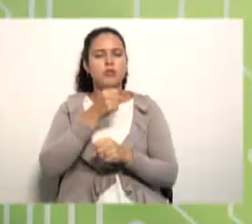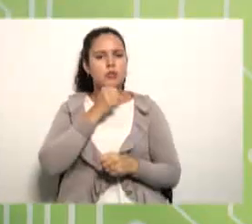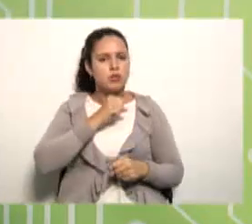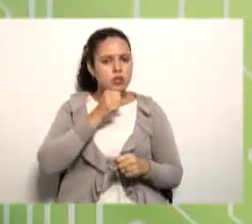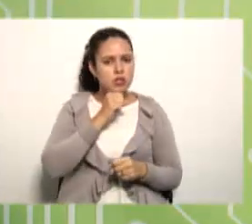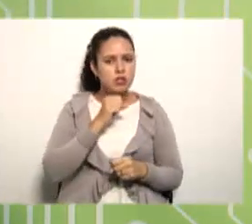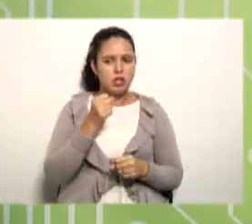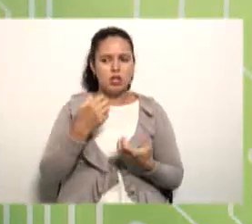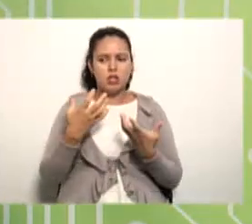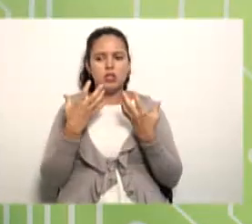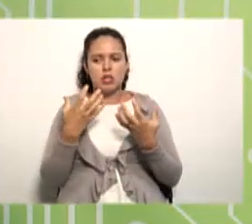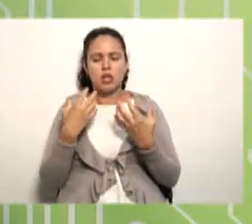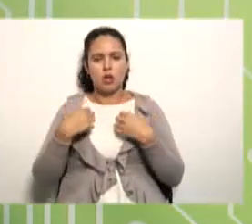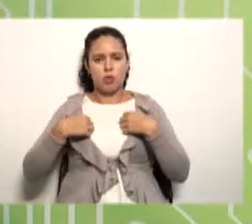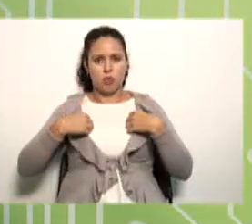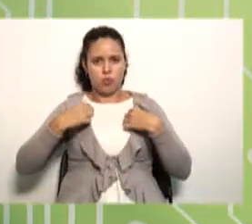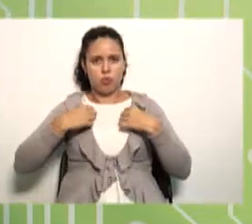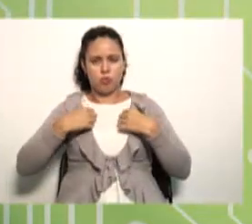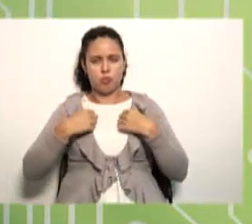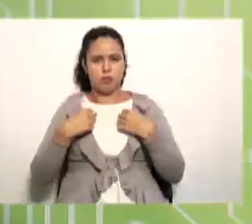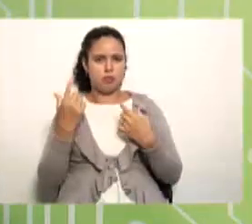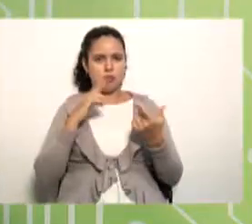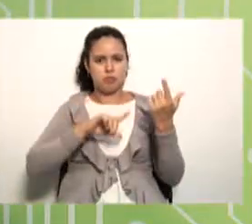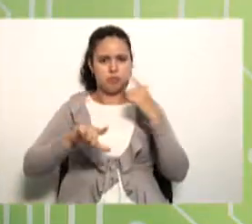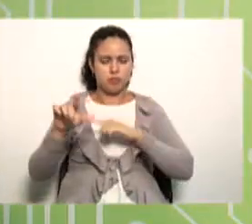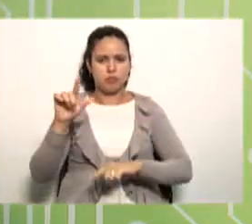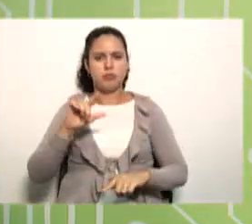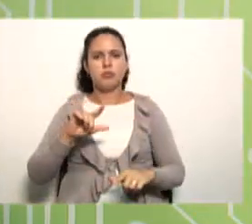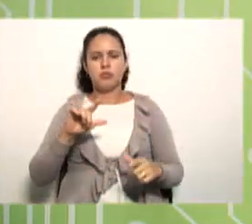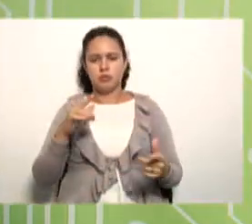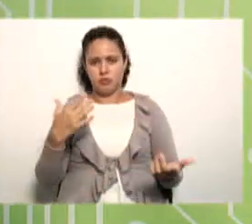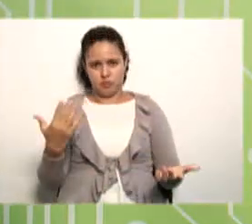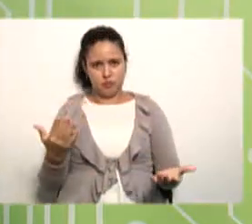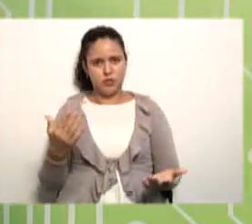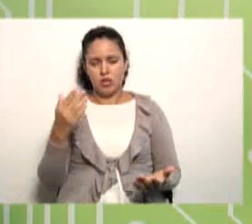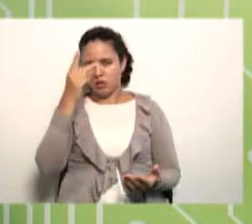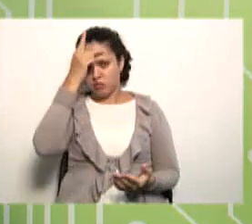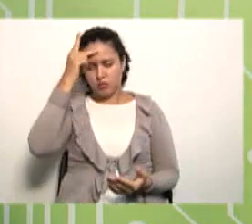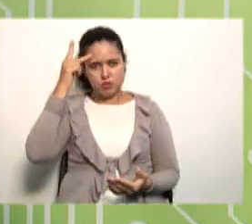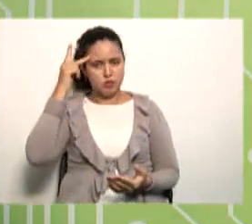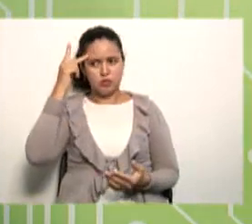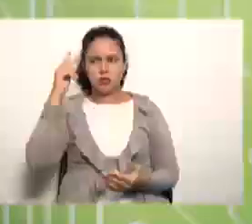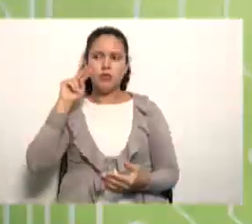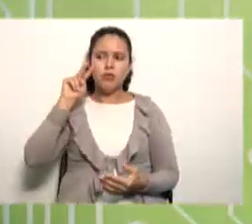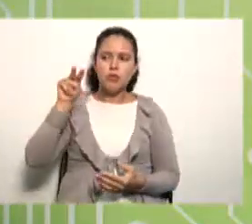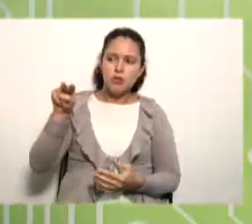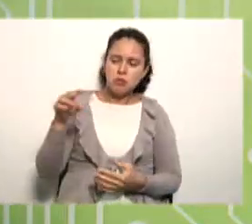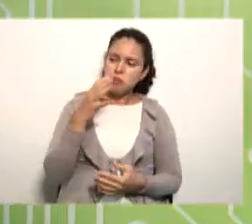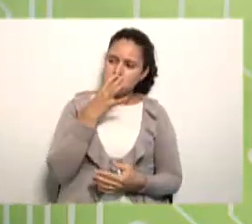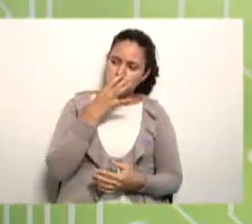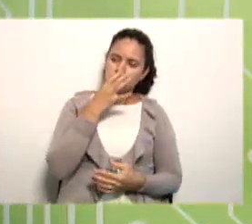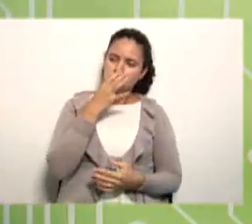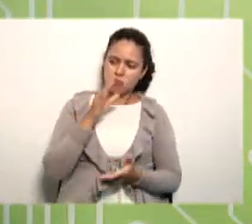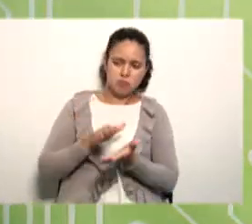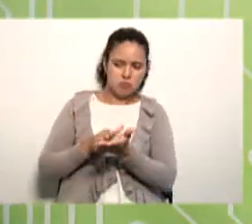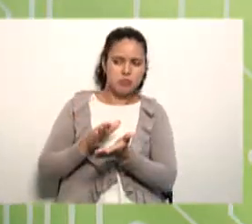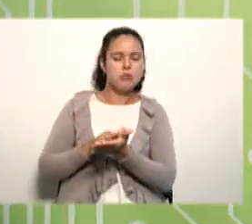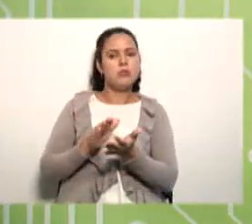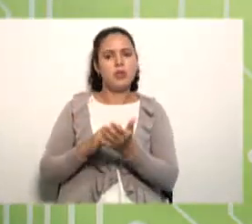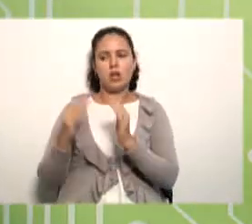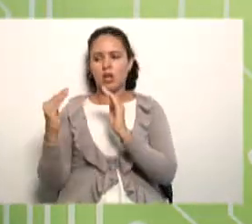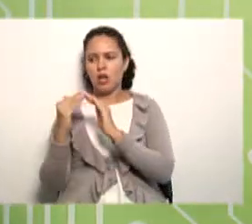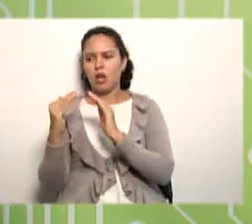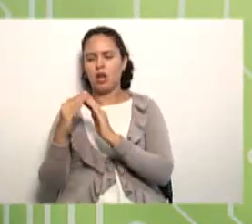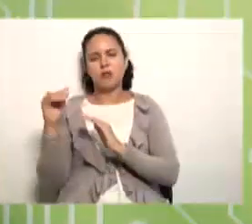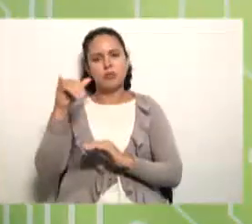essa vontade de ser bem aceito no grupo, ter reconhecimento, ter status. As pessoas compram casas, fazem viagens. Muitos dos consumos estão ligados